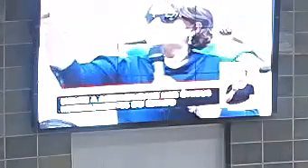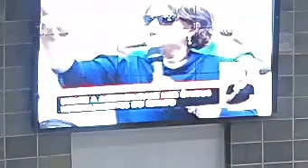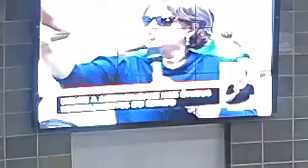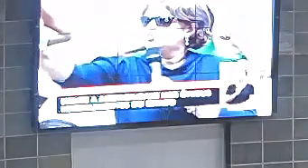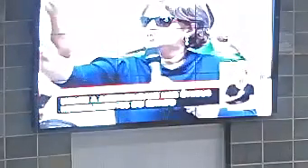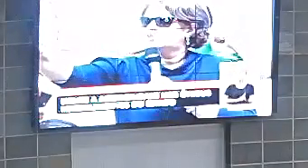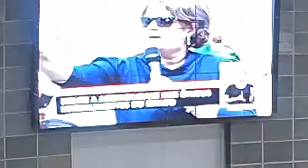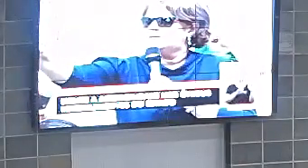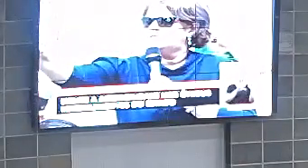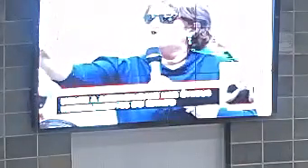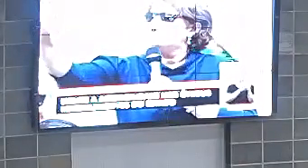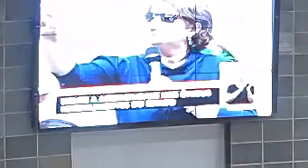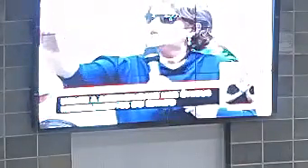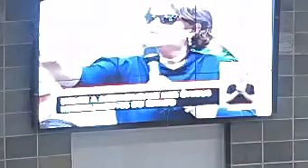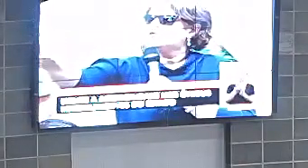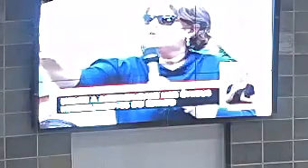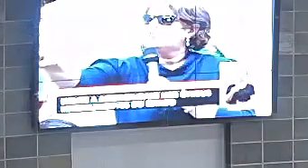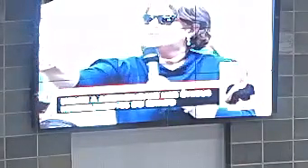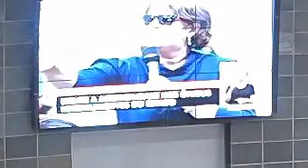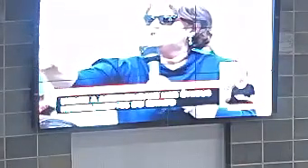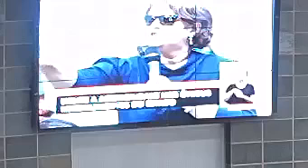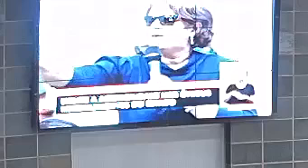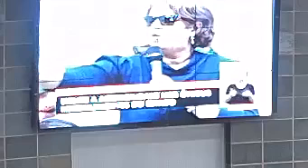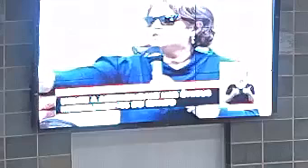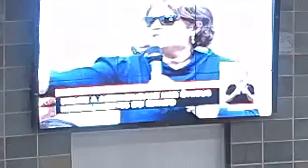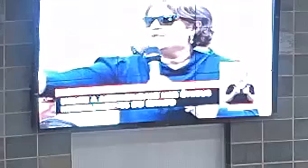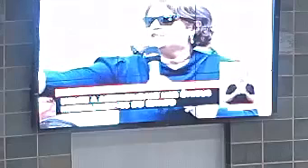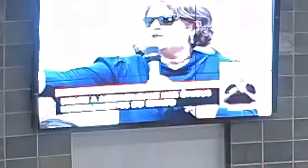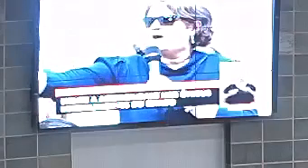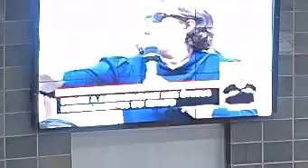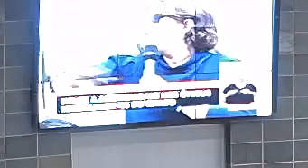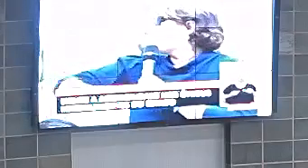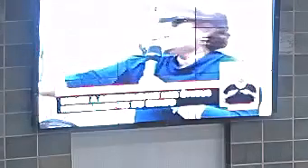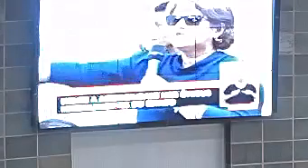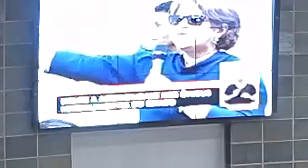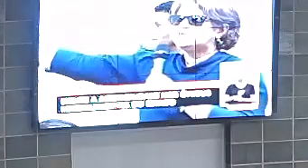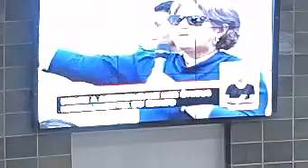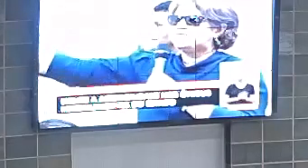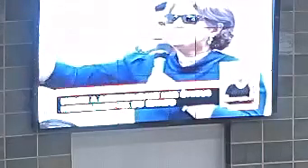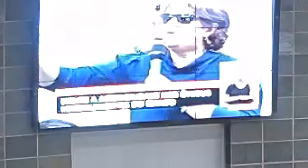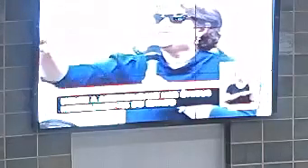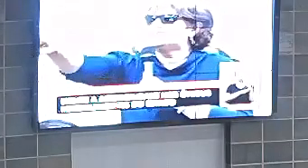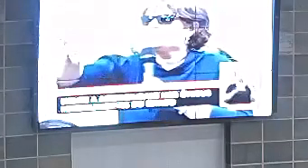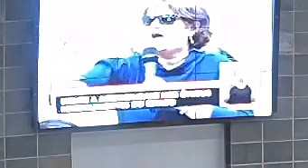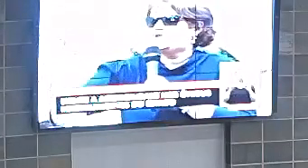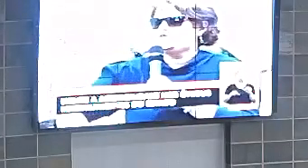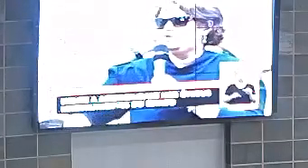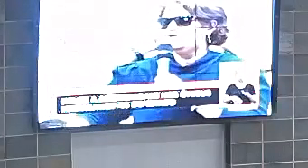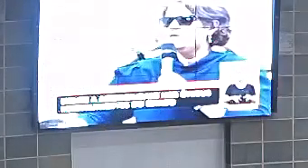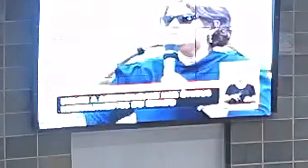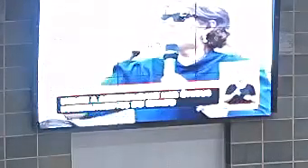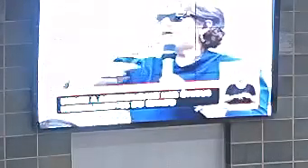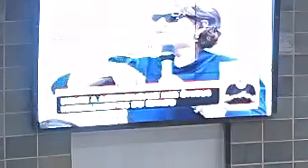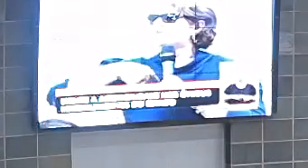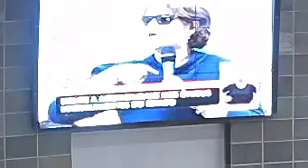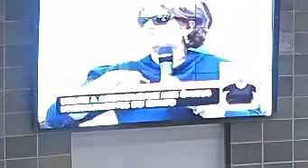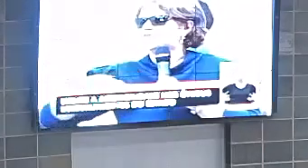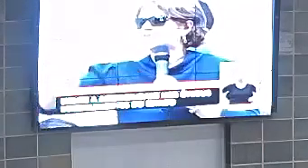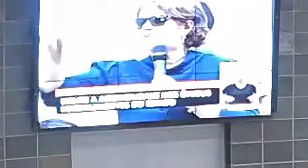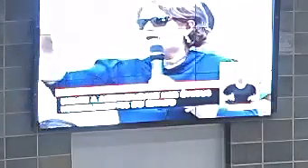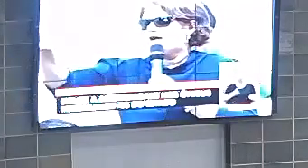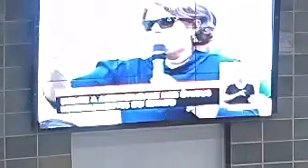tava dentro do onso trabalhando Os elevadores mandava a gente debrar os cadeirantes lá ó deixa os cadeirantes para trás para nós atrasar a viagem e já fizeram isso